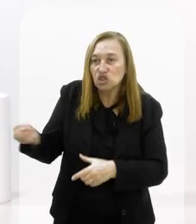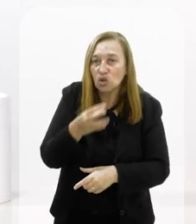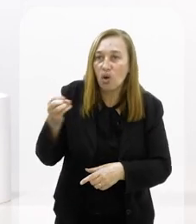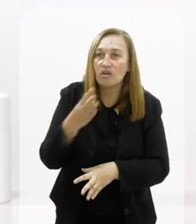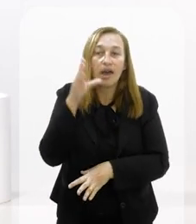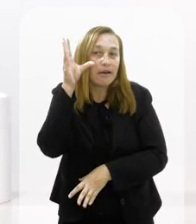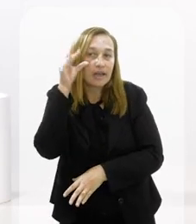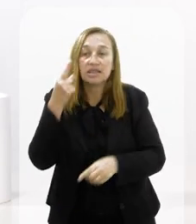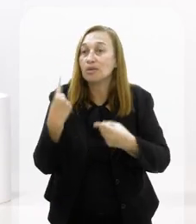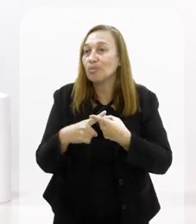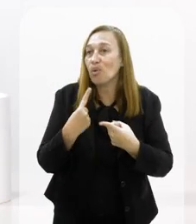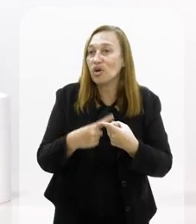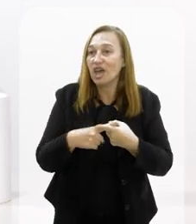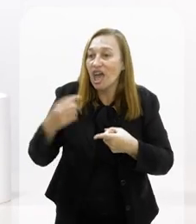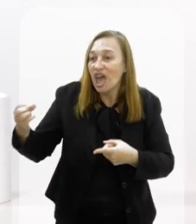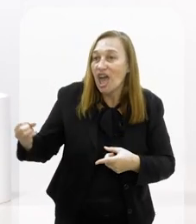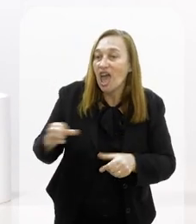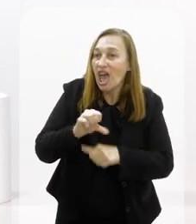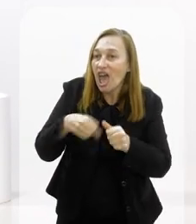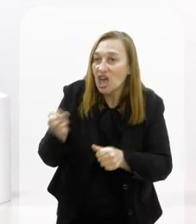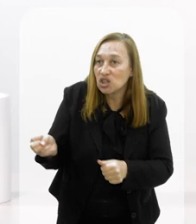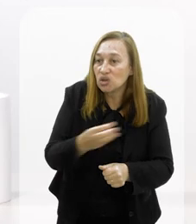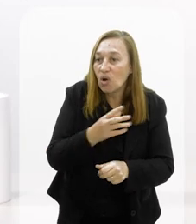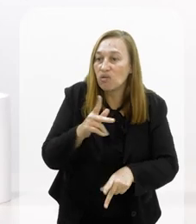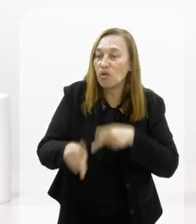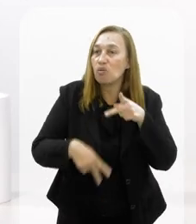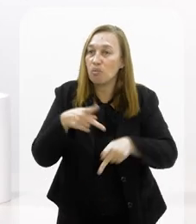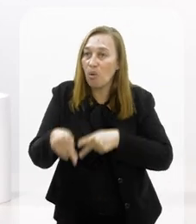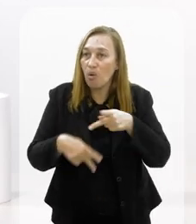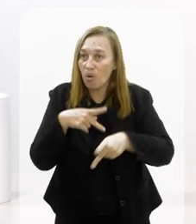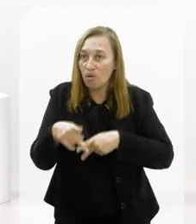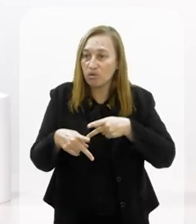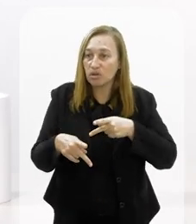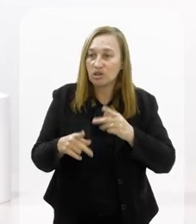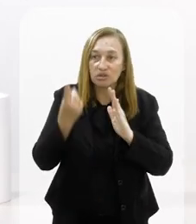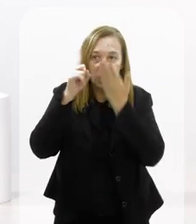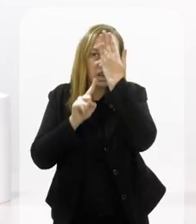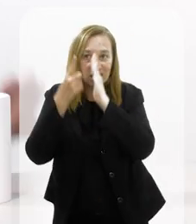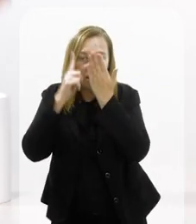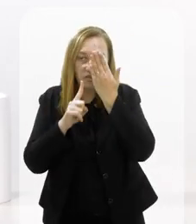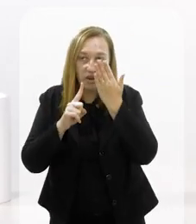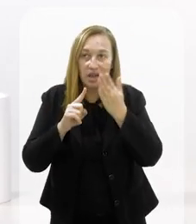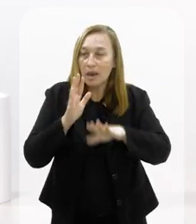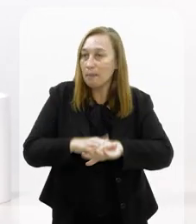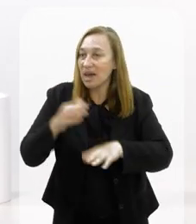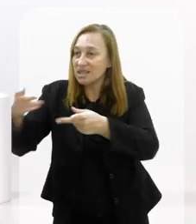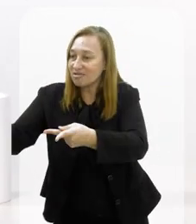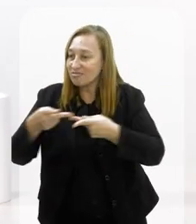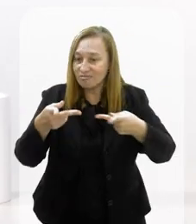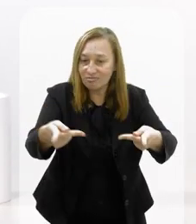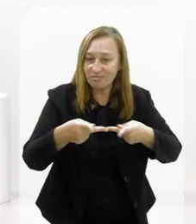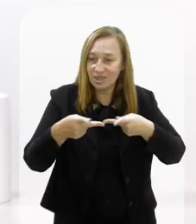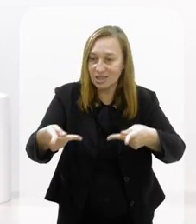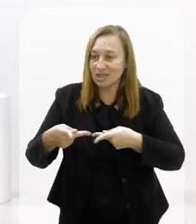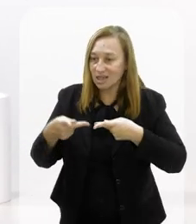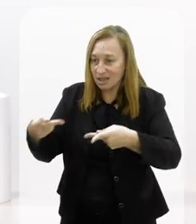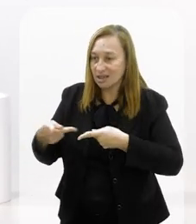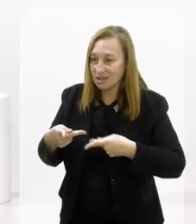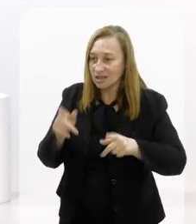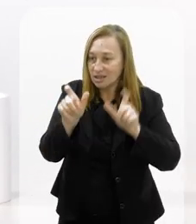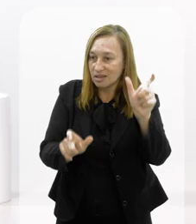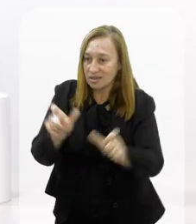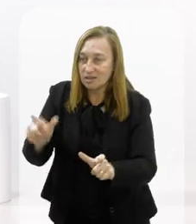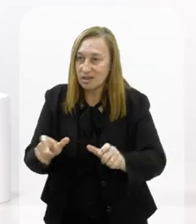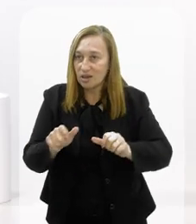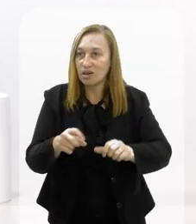e isso é interessante porque renova o público do carnaval e tem a chance de trazer mais pessoas para serem